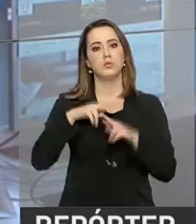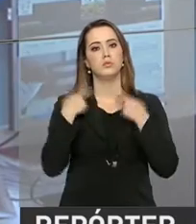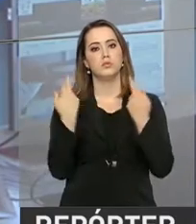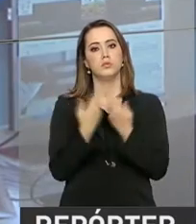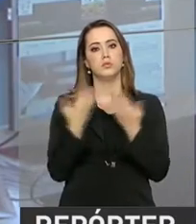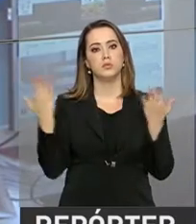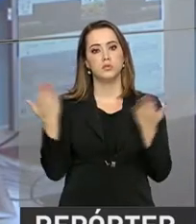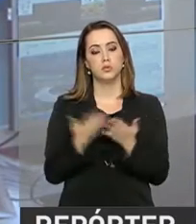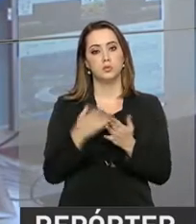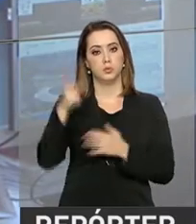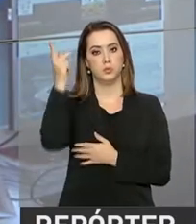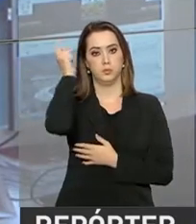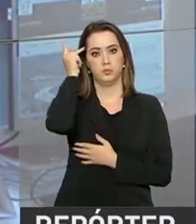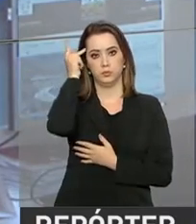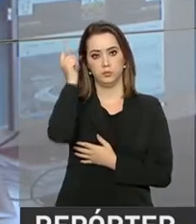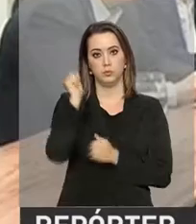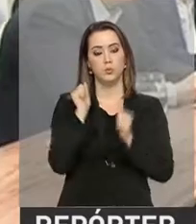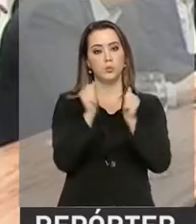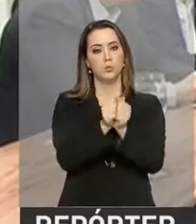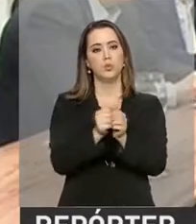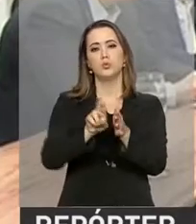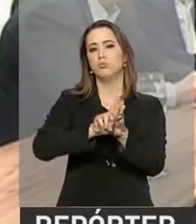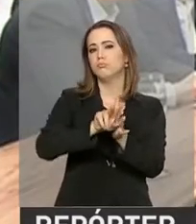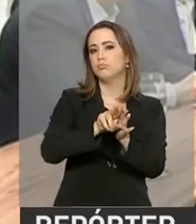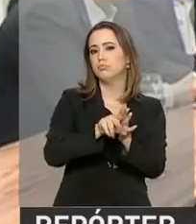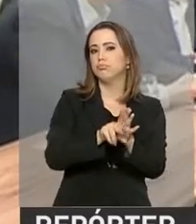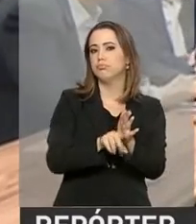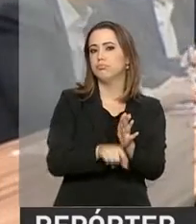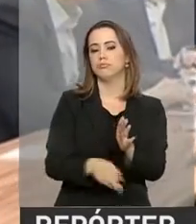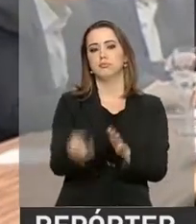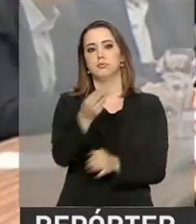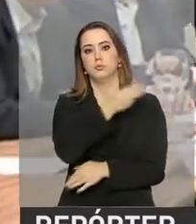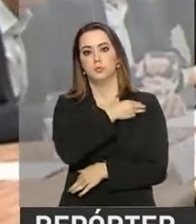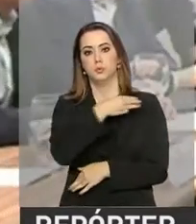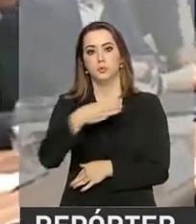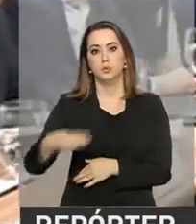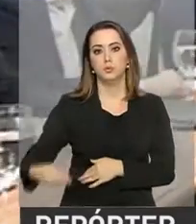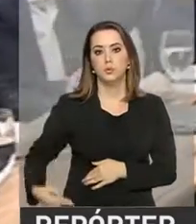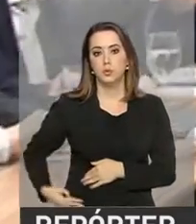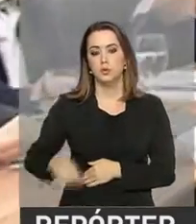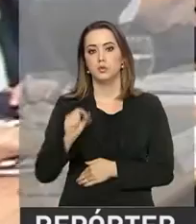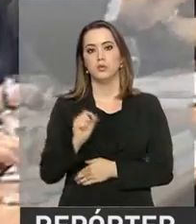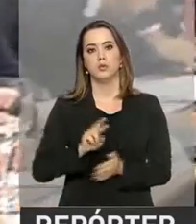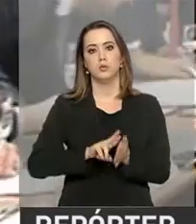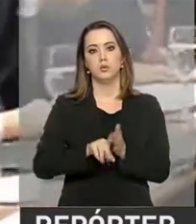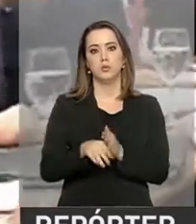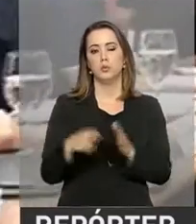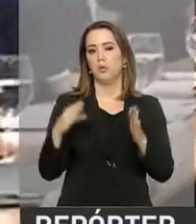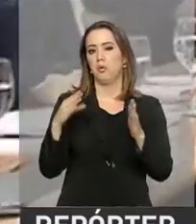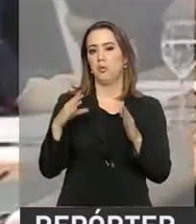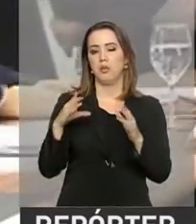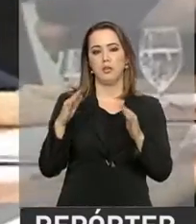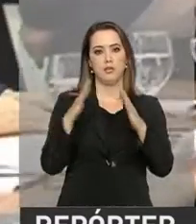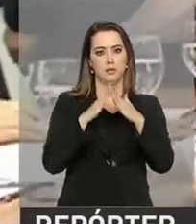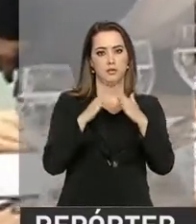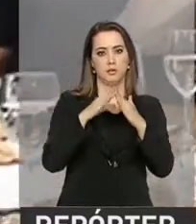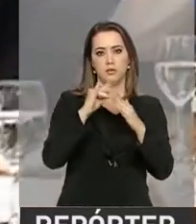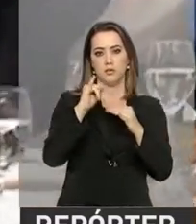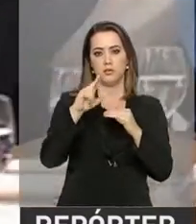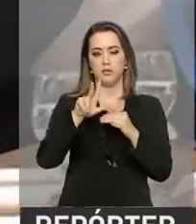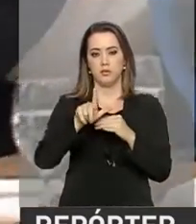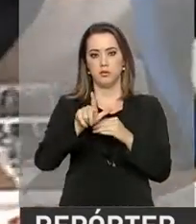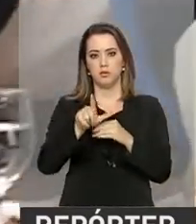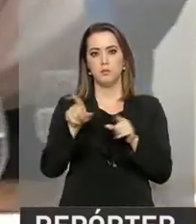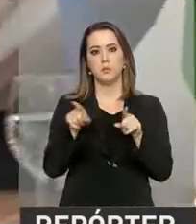reunido neste momento em São Paulo com os ministros da Fazenda, Henrique Meirelles, da Casa Civil, Eliseu Padilha, do Planejamento, Diogo